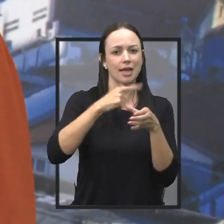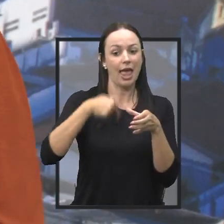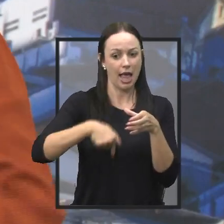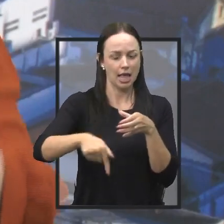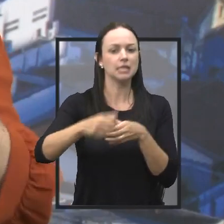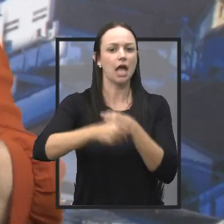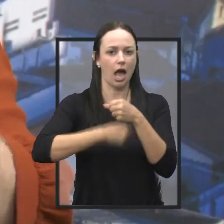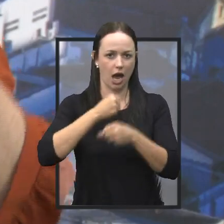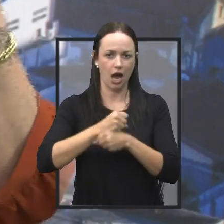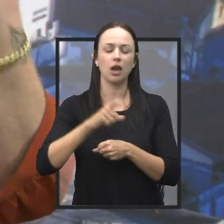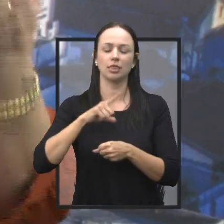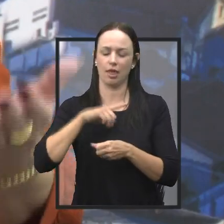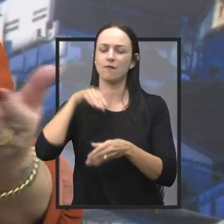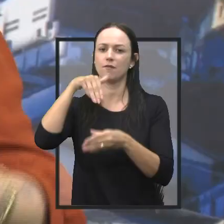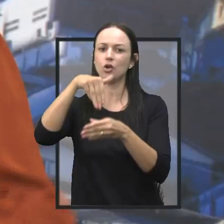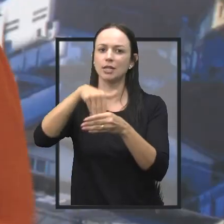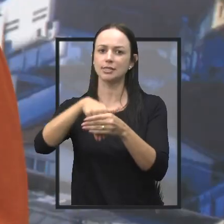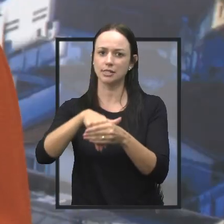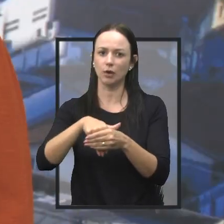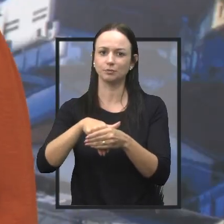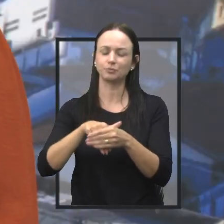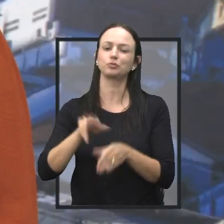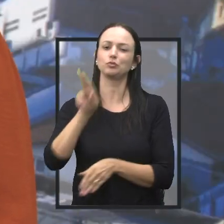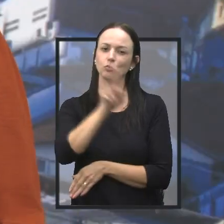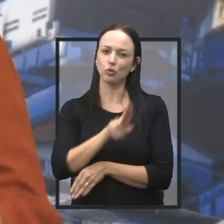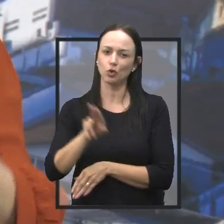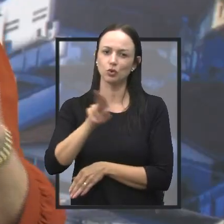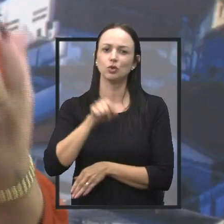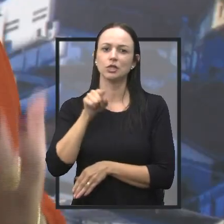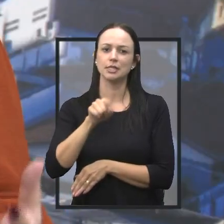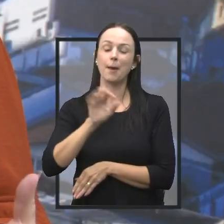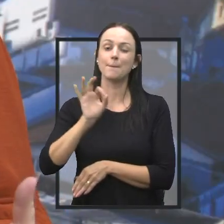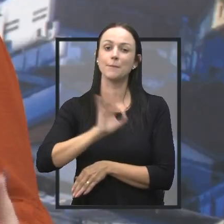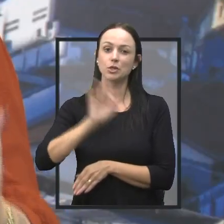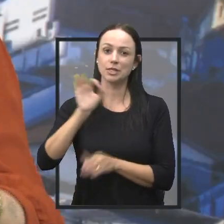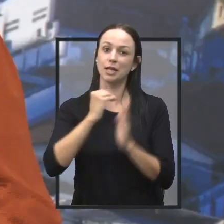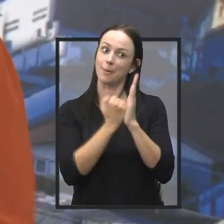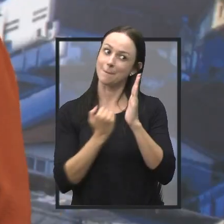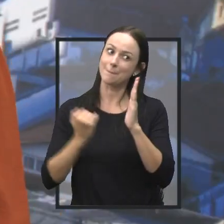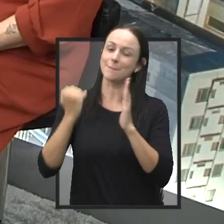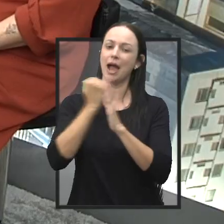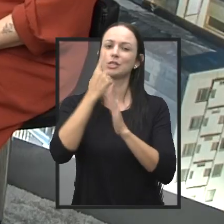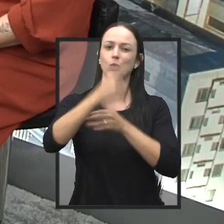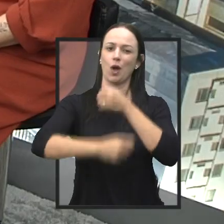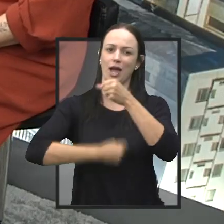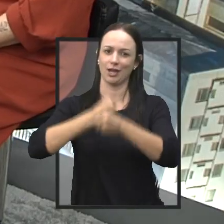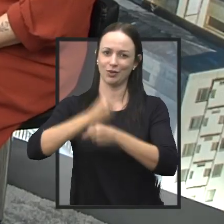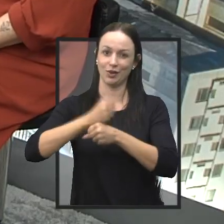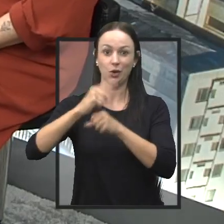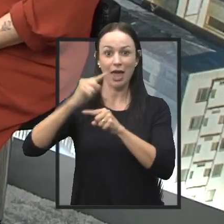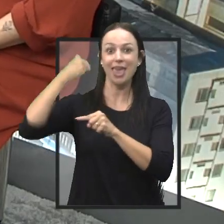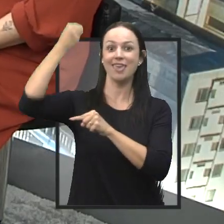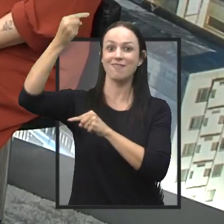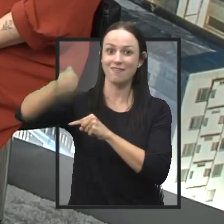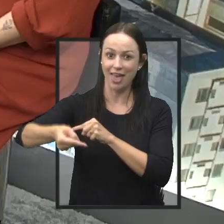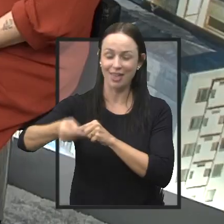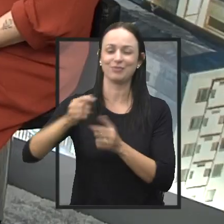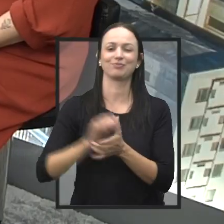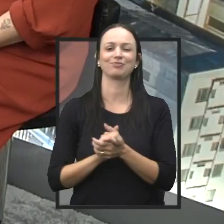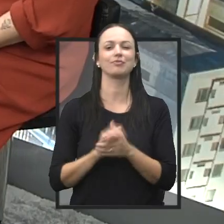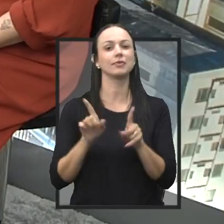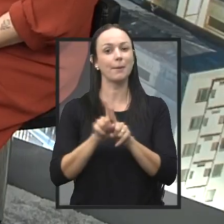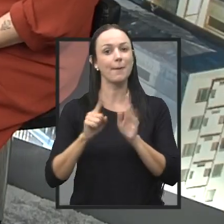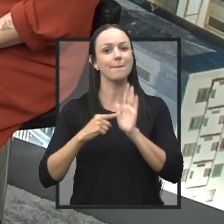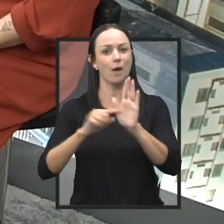a votação para que a gente já possa fazer esse uso deste percentual maior para o ano que vem. Mostra a força do Legislativo